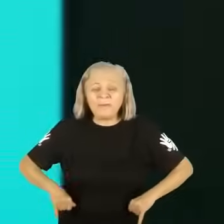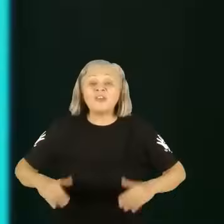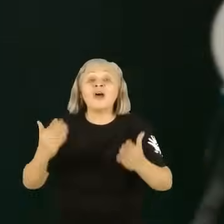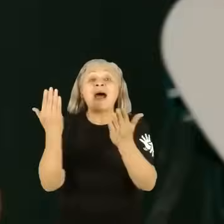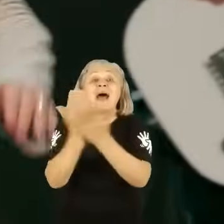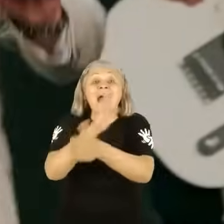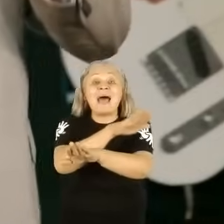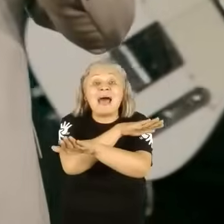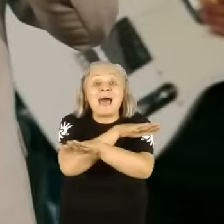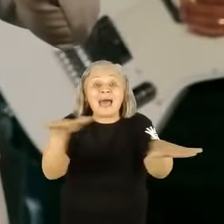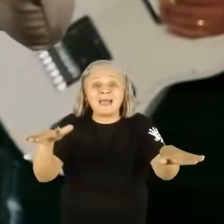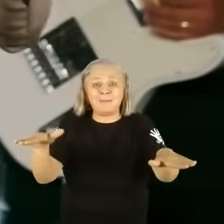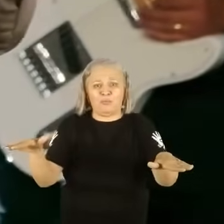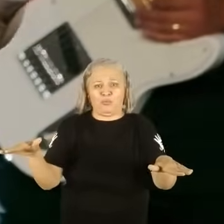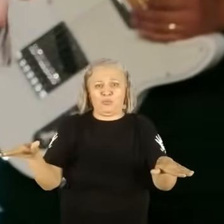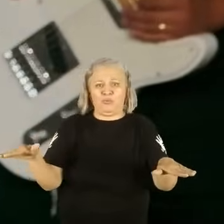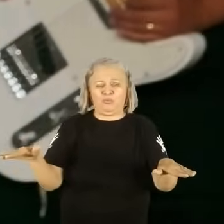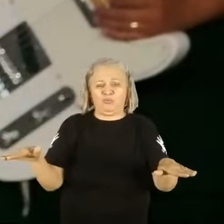sofrimento